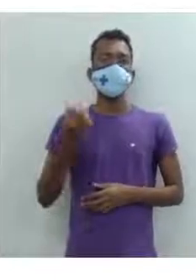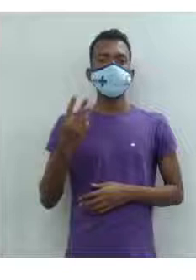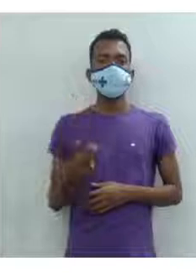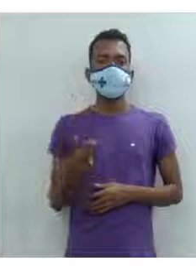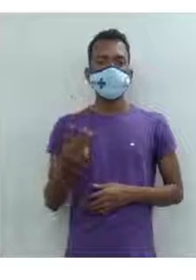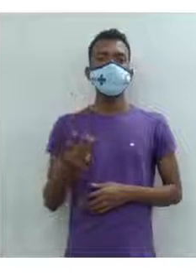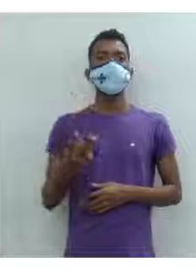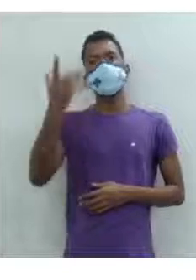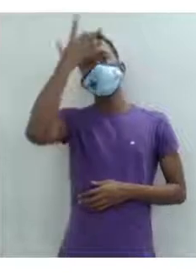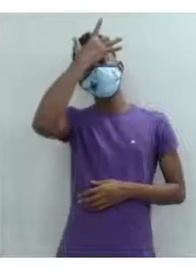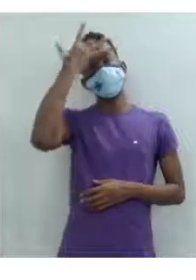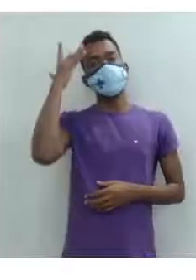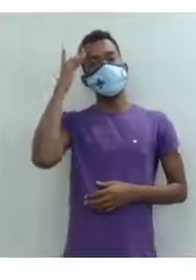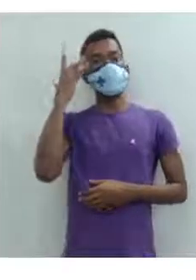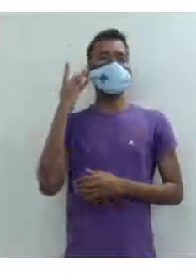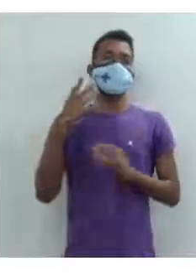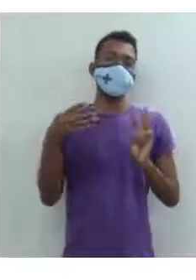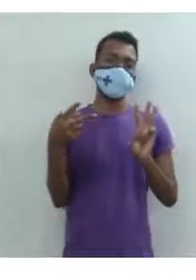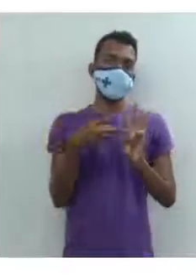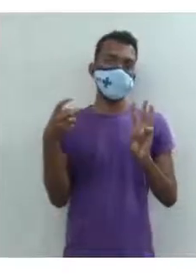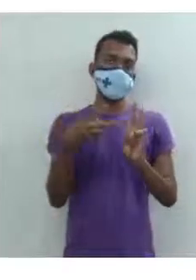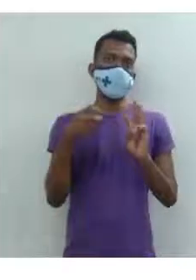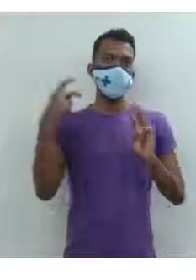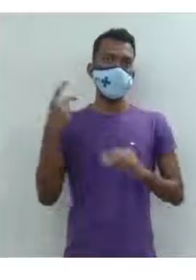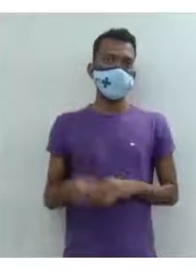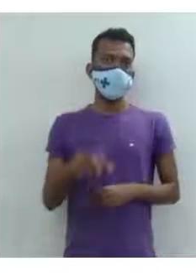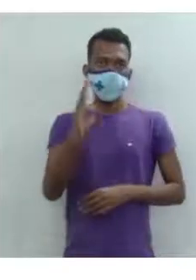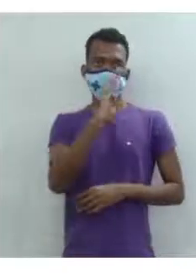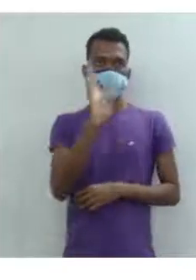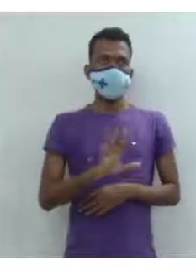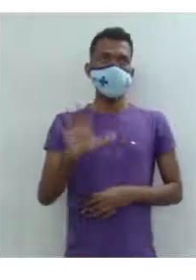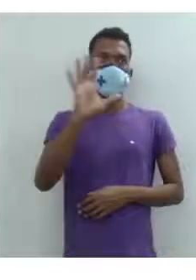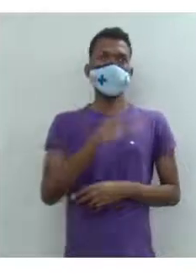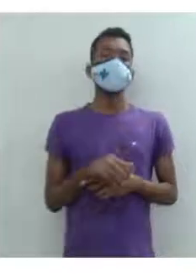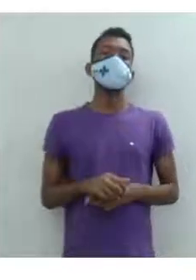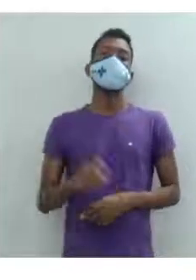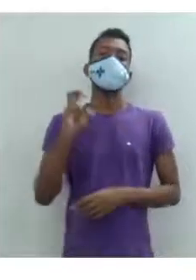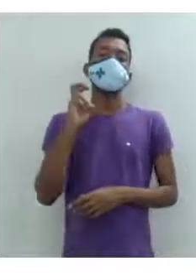817.963 indígenas, né? Então, dos quais